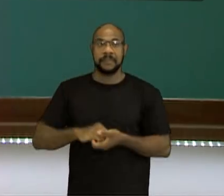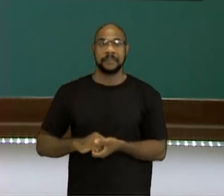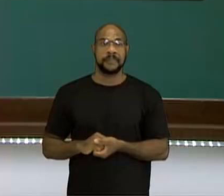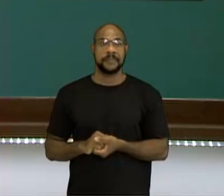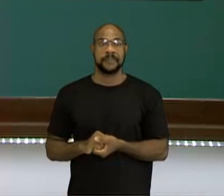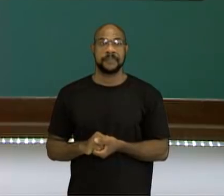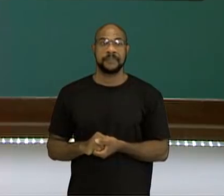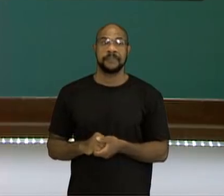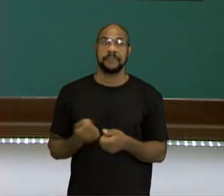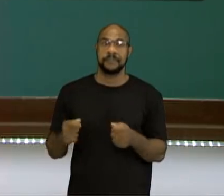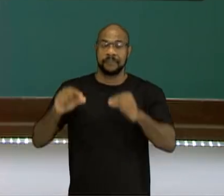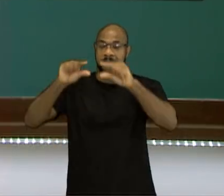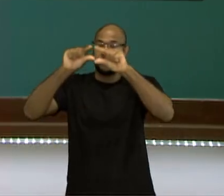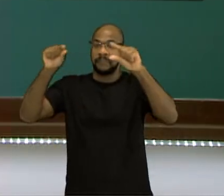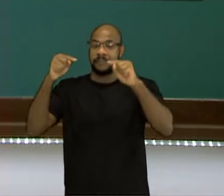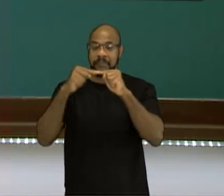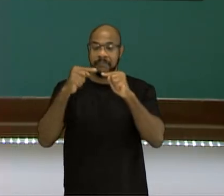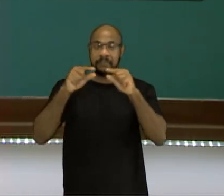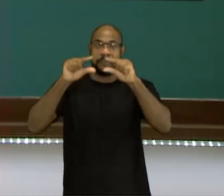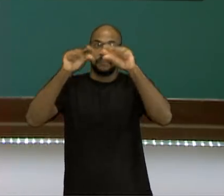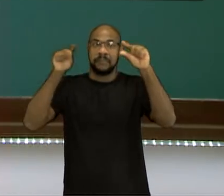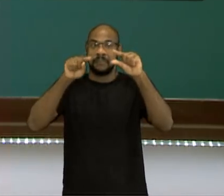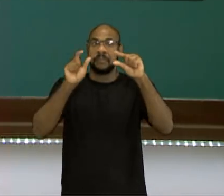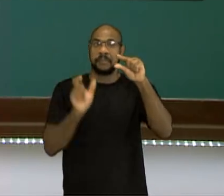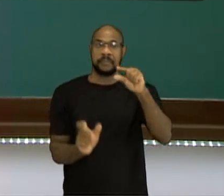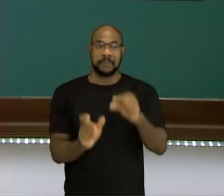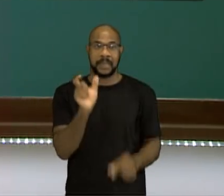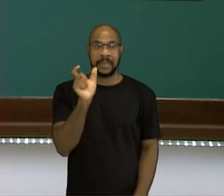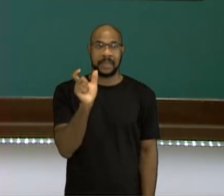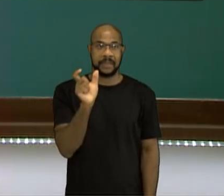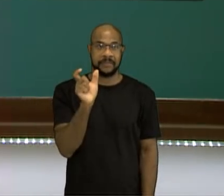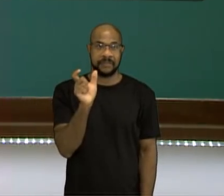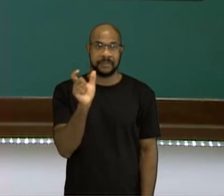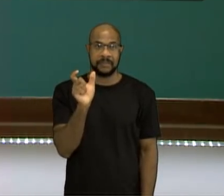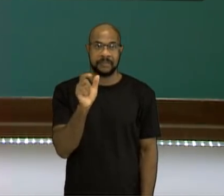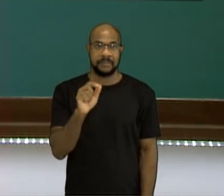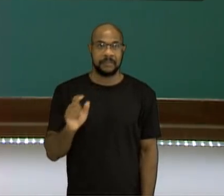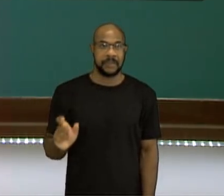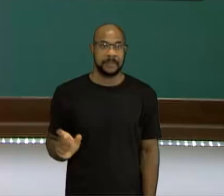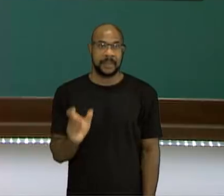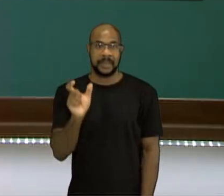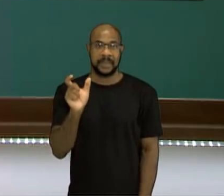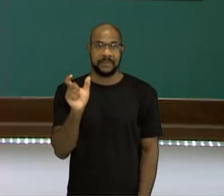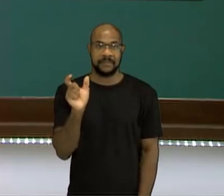diga, de acordo com o texto, a palavra challenge, será que é letra A,